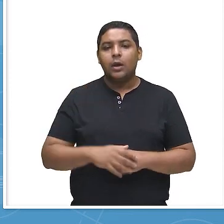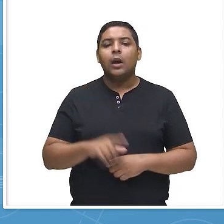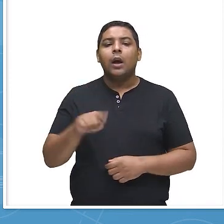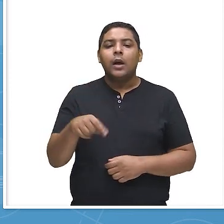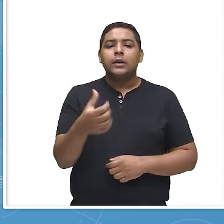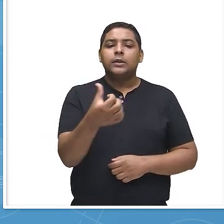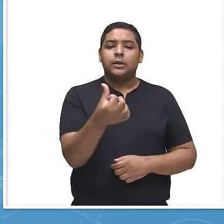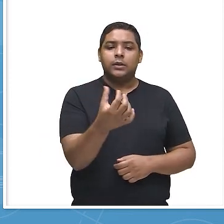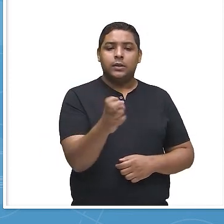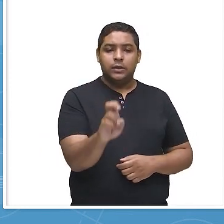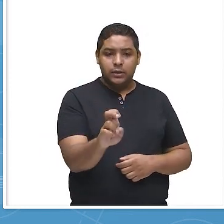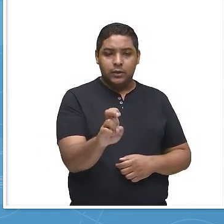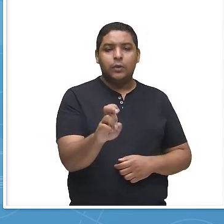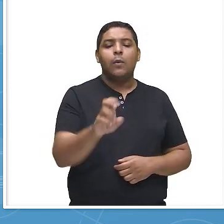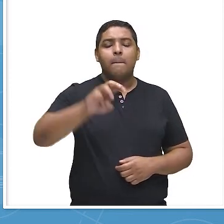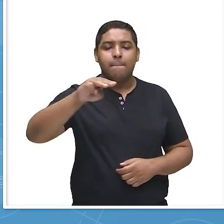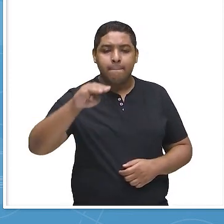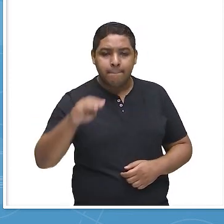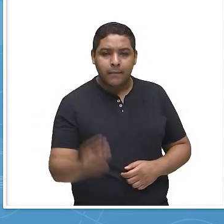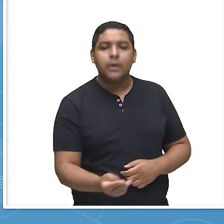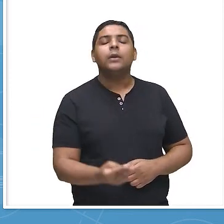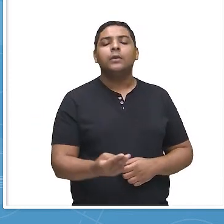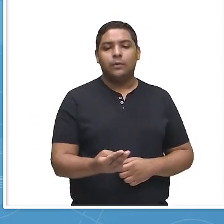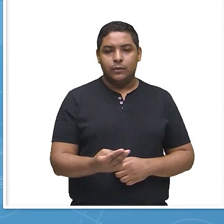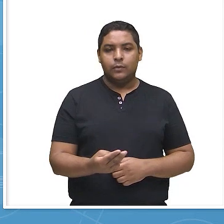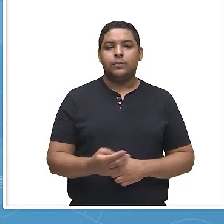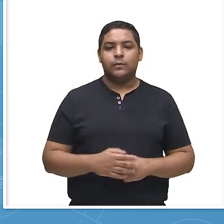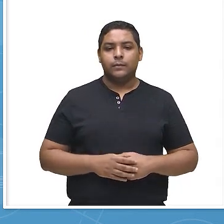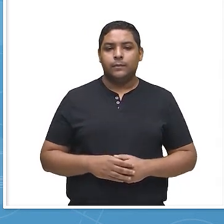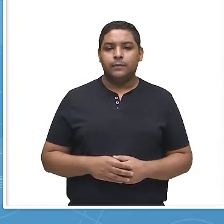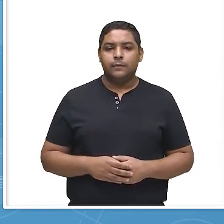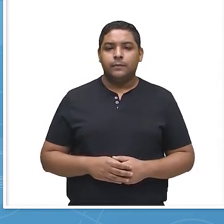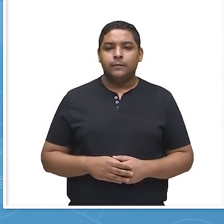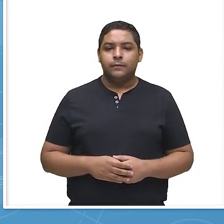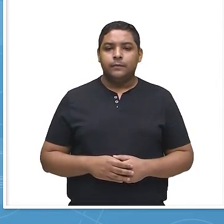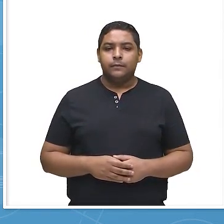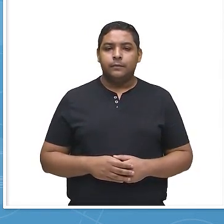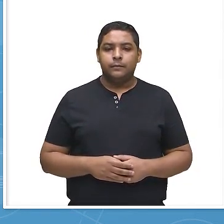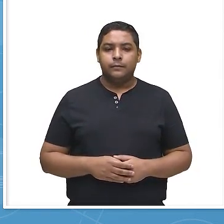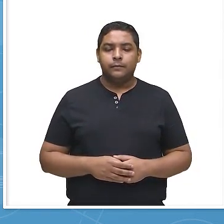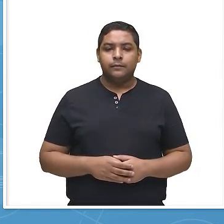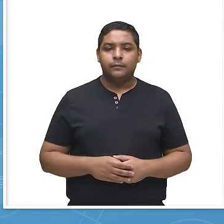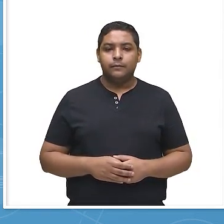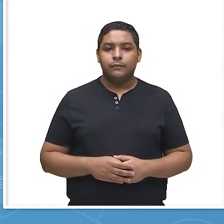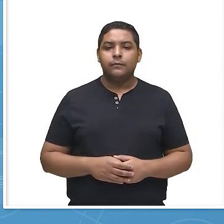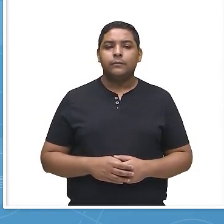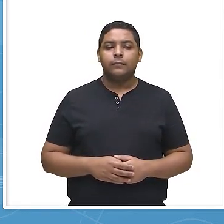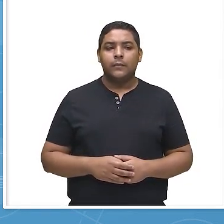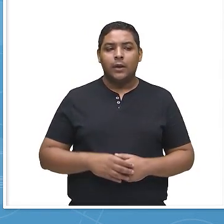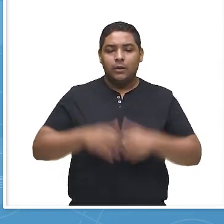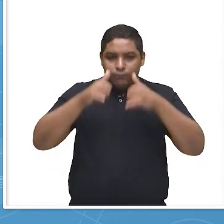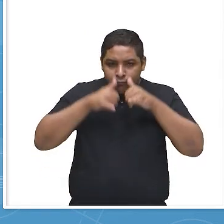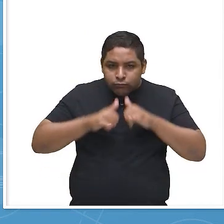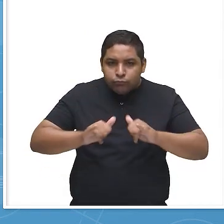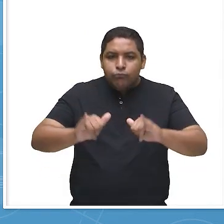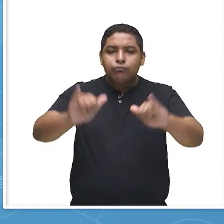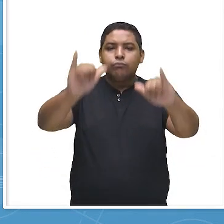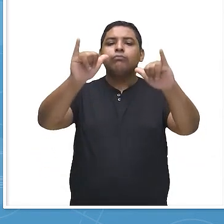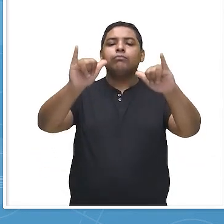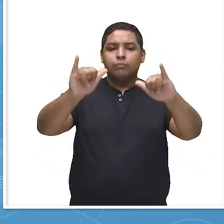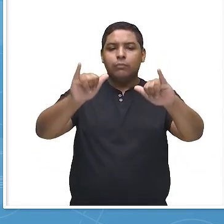Himalaia e montanhas rochosas, 65 milhões. Mamíferos gigantes, 60